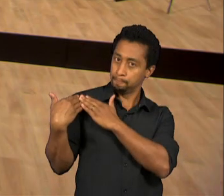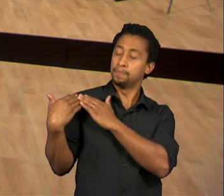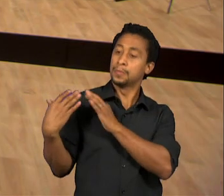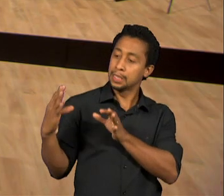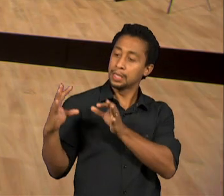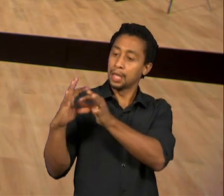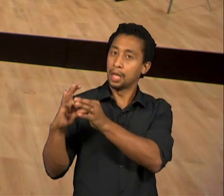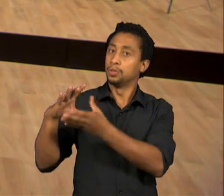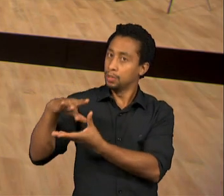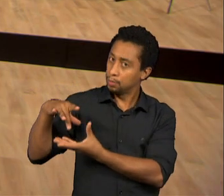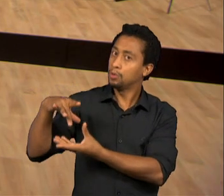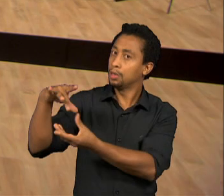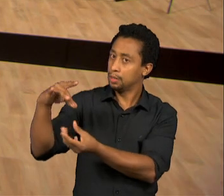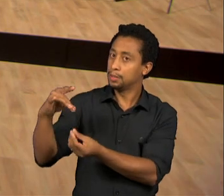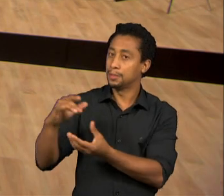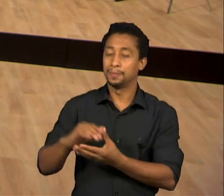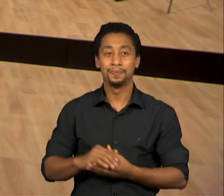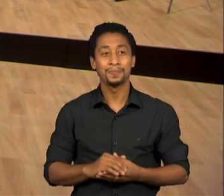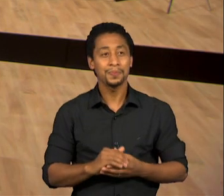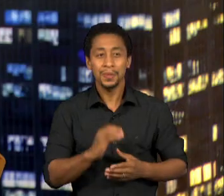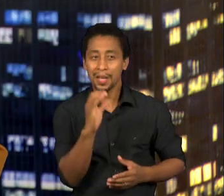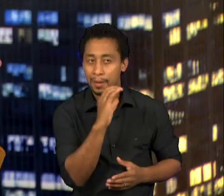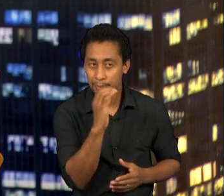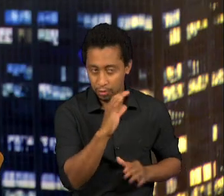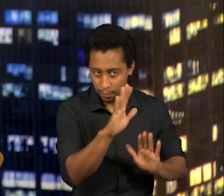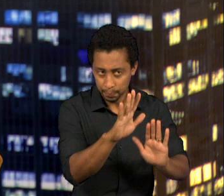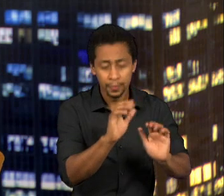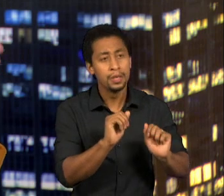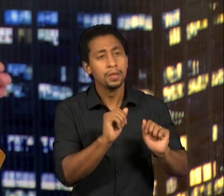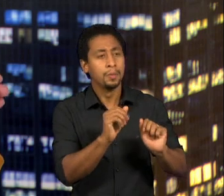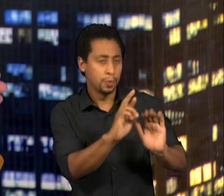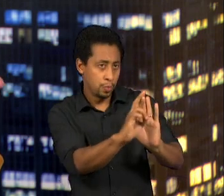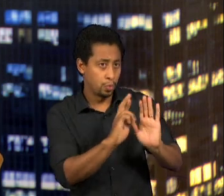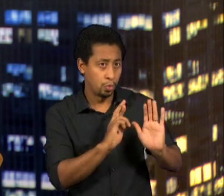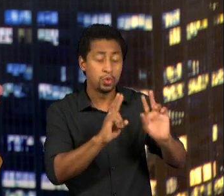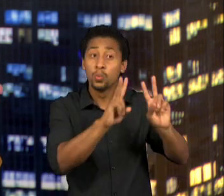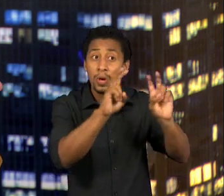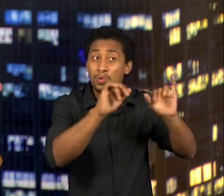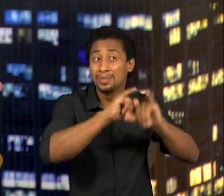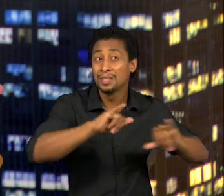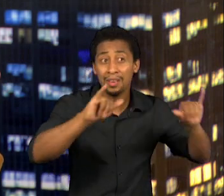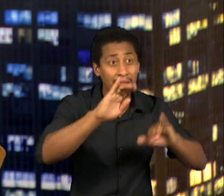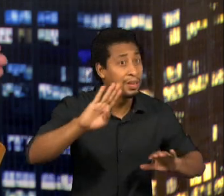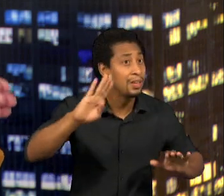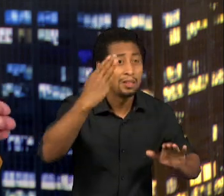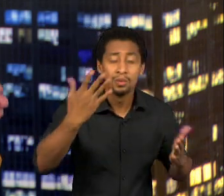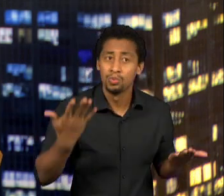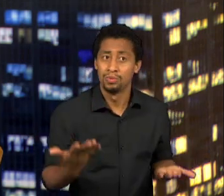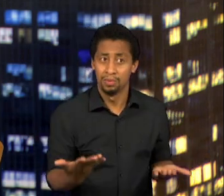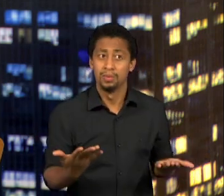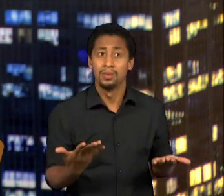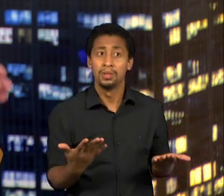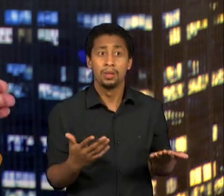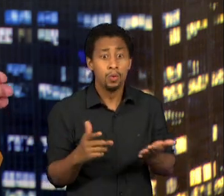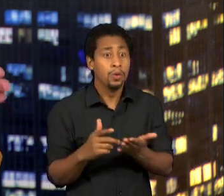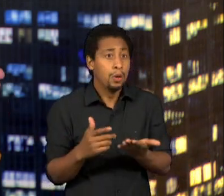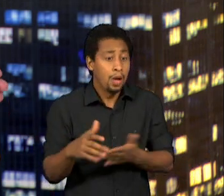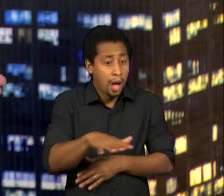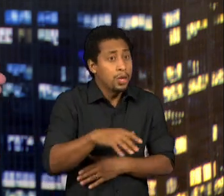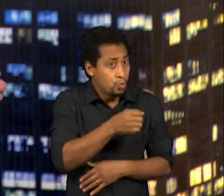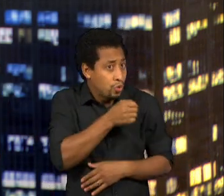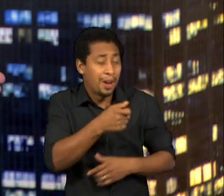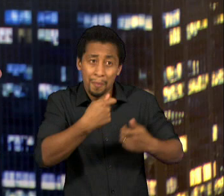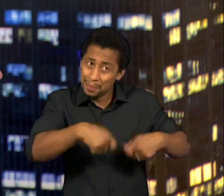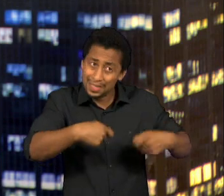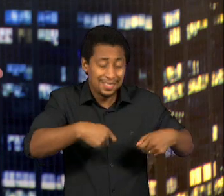Agora, uma outra resposta rápida que o jornalismo teve que dar foi em relação às fake news, não é, professora? Qual é o principal desafio nesse